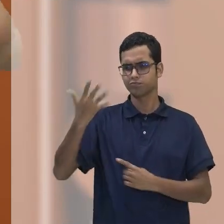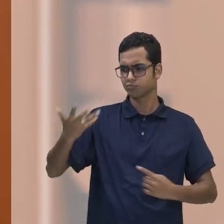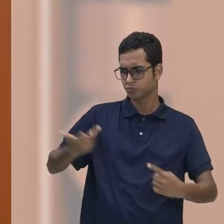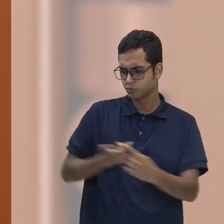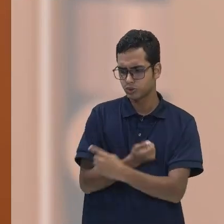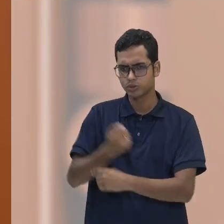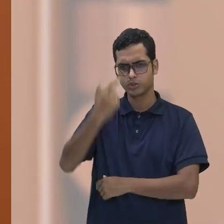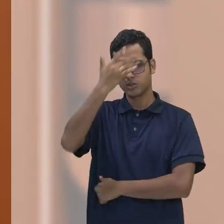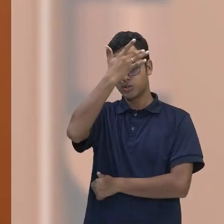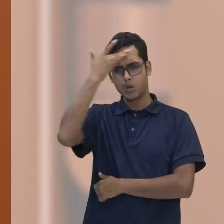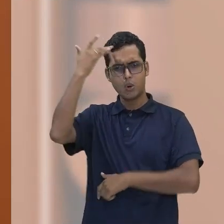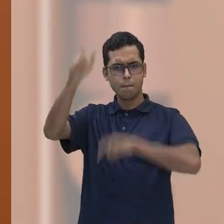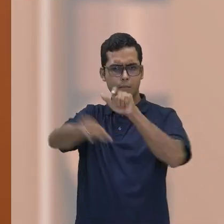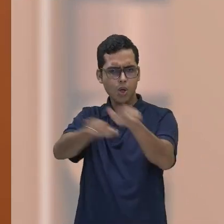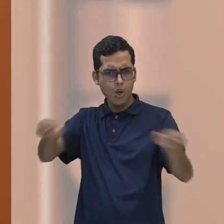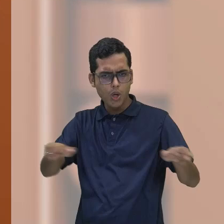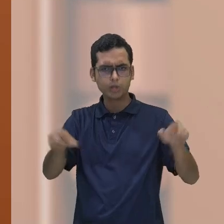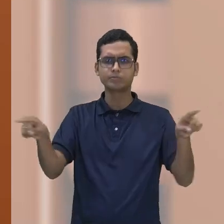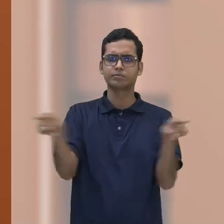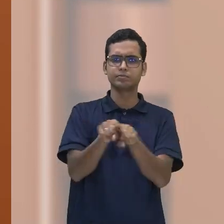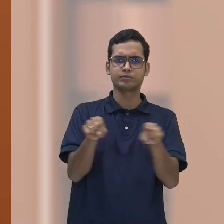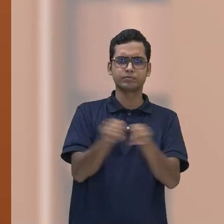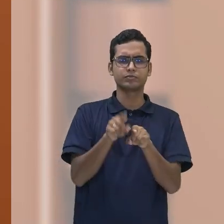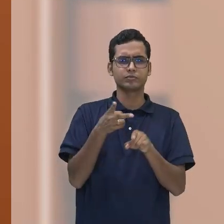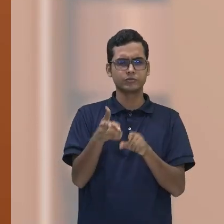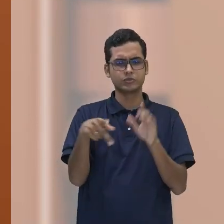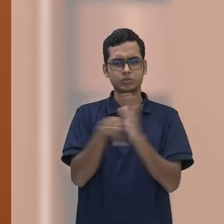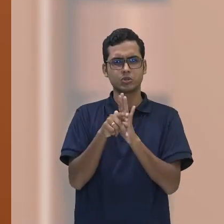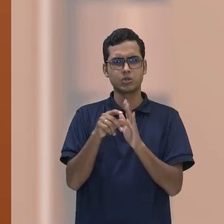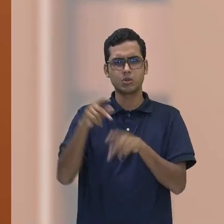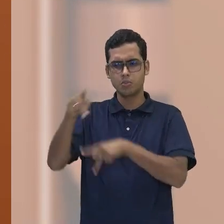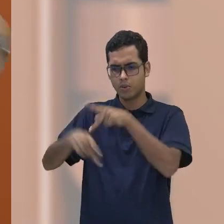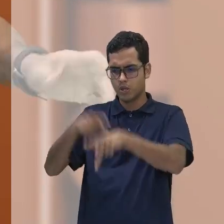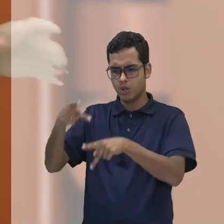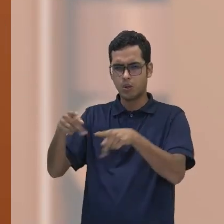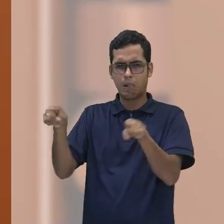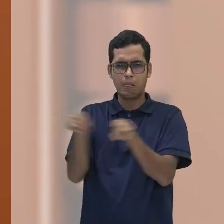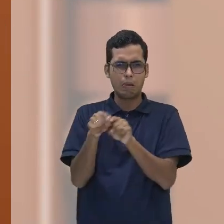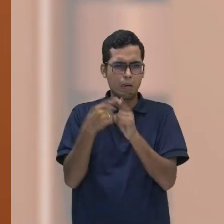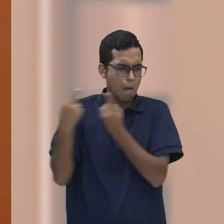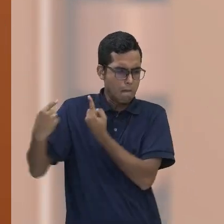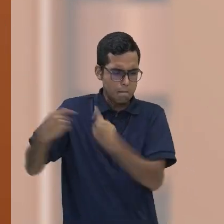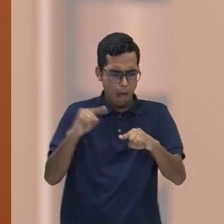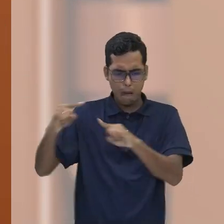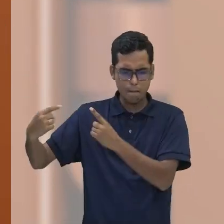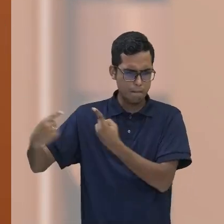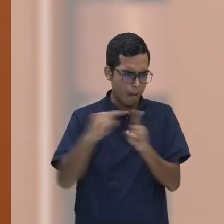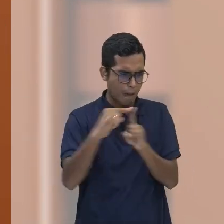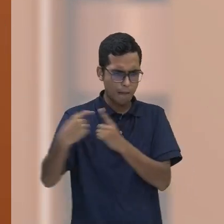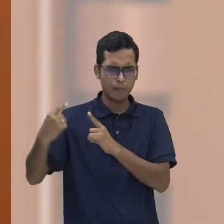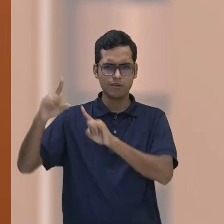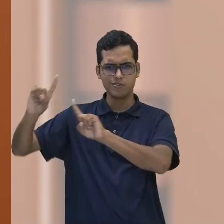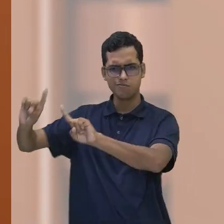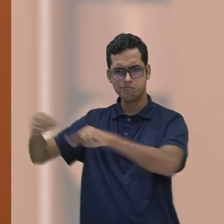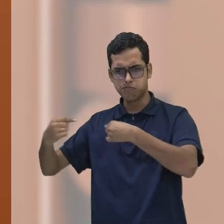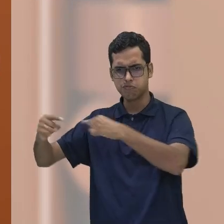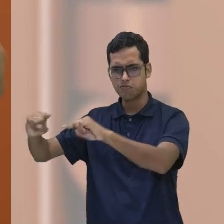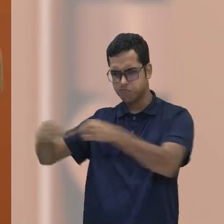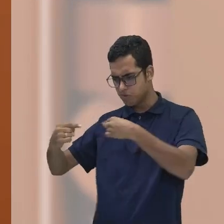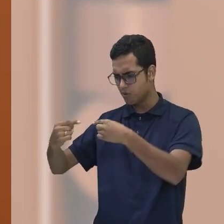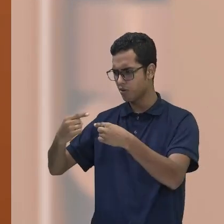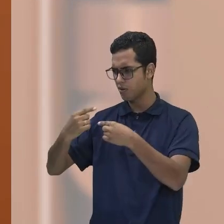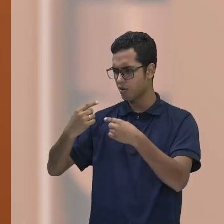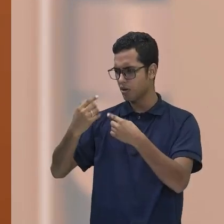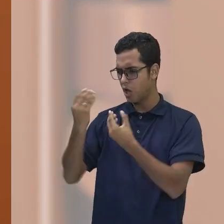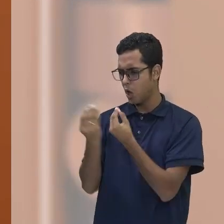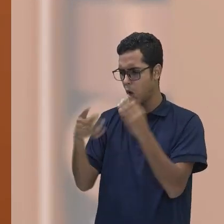de pessoas, né, que muitas vezes me puxam para baixo, eu tenho que largar a mão, larga, abandona, né, peraí, não, tu não